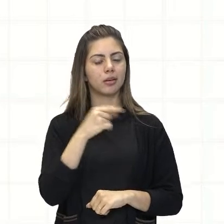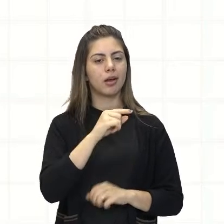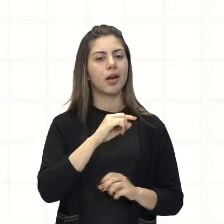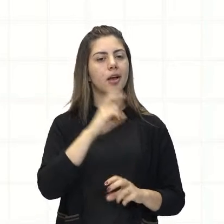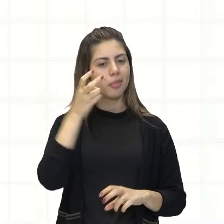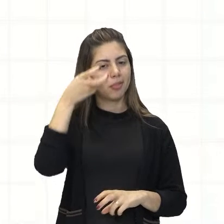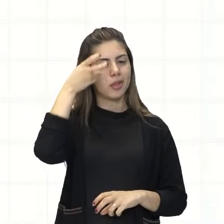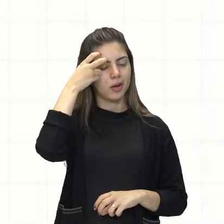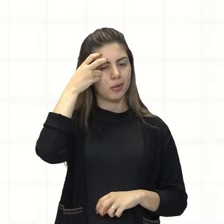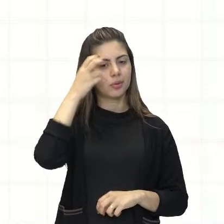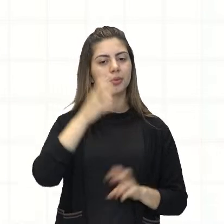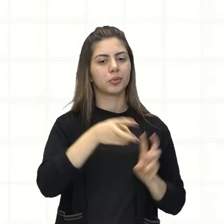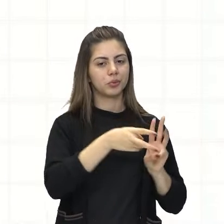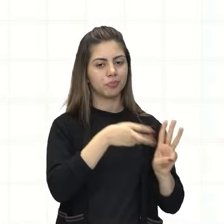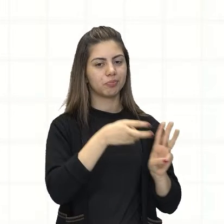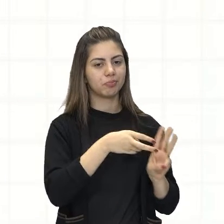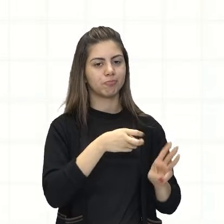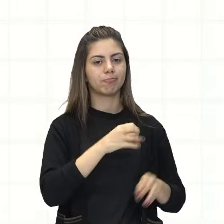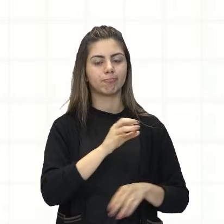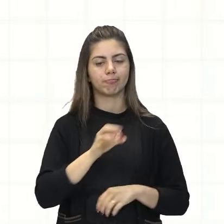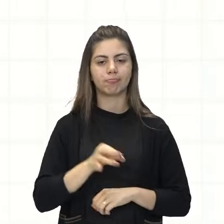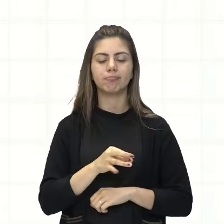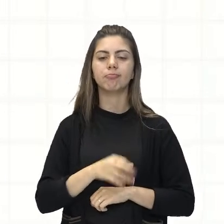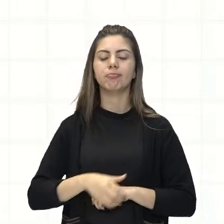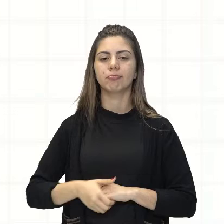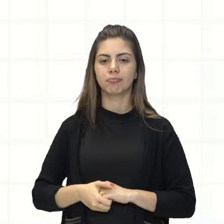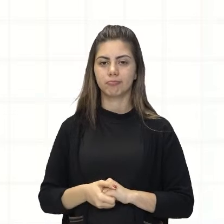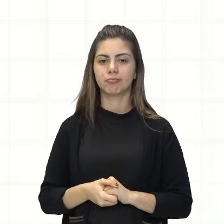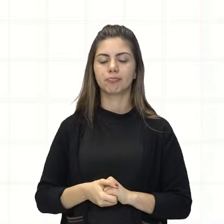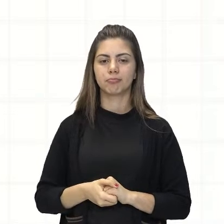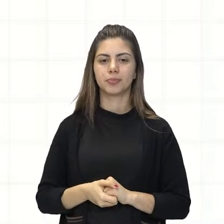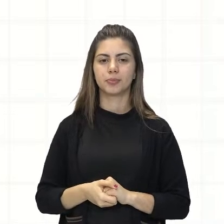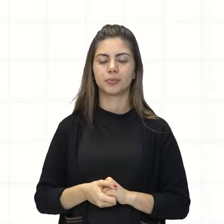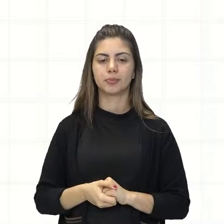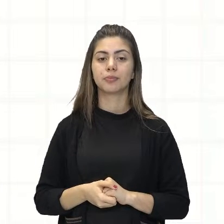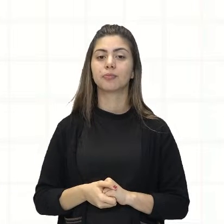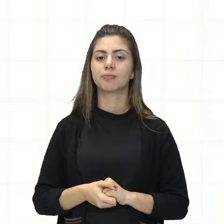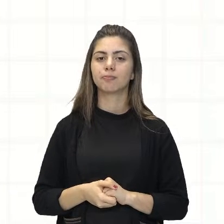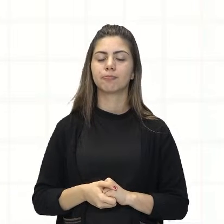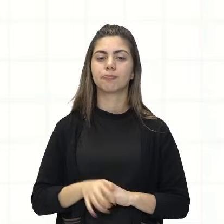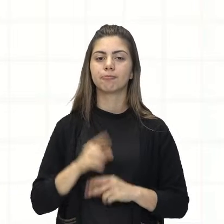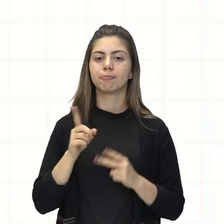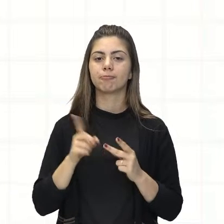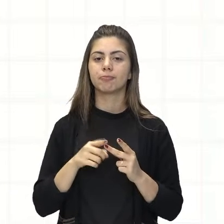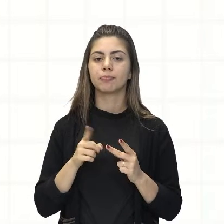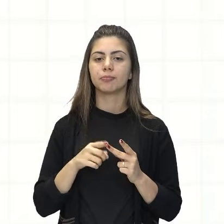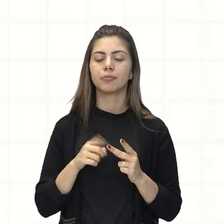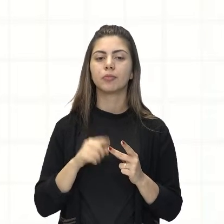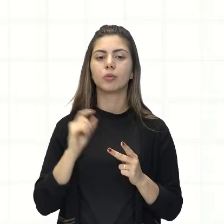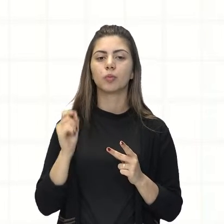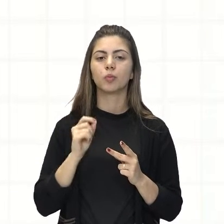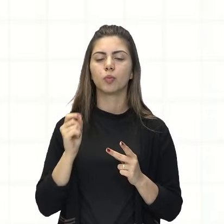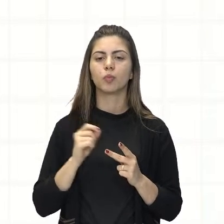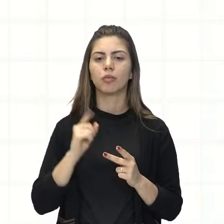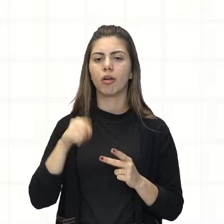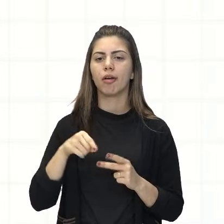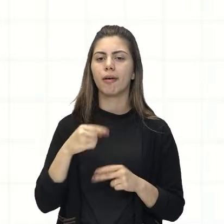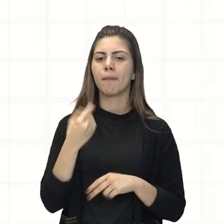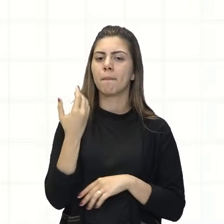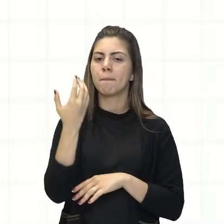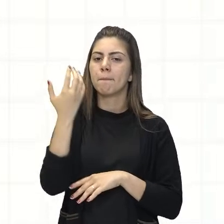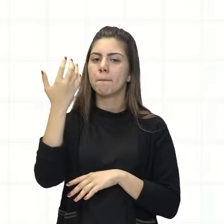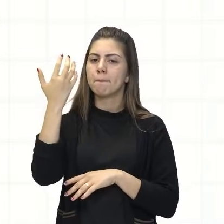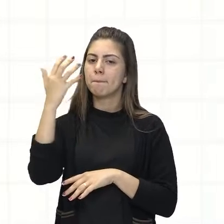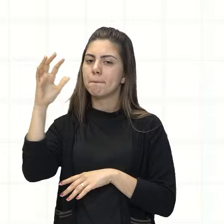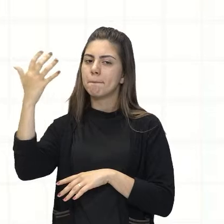cultura indígena, desse legado cultural que nos deixou. Além disso, nós temos também o conhecimento